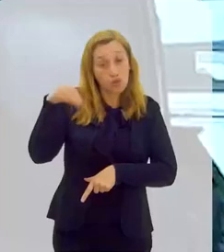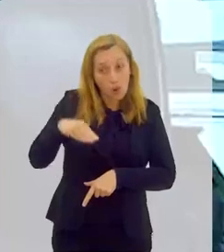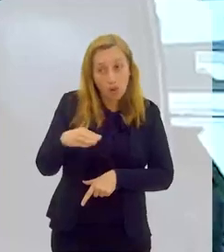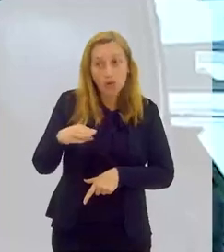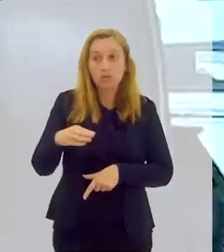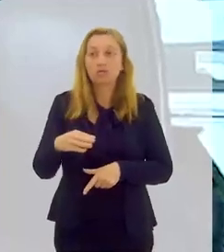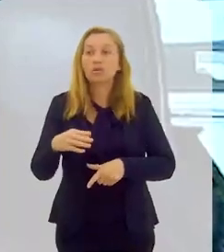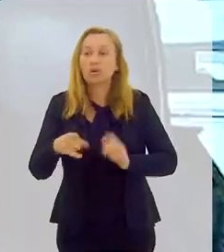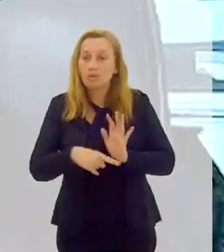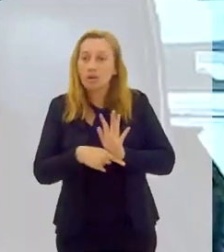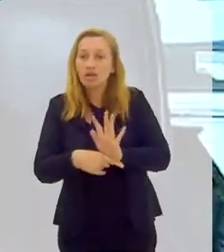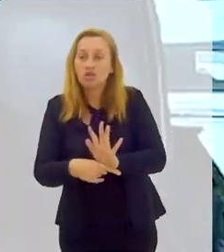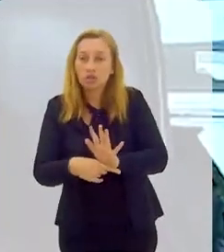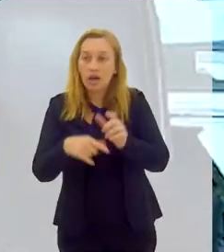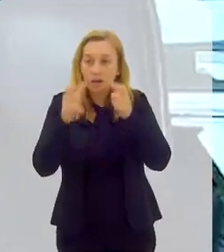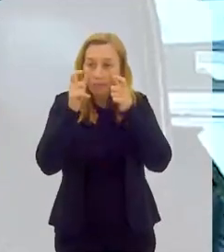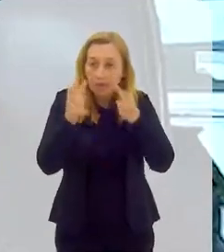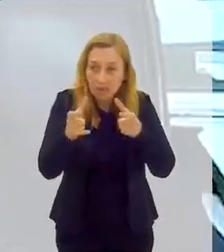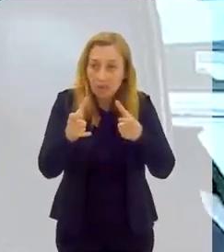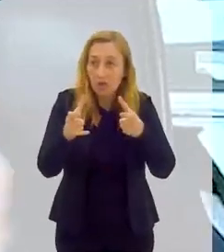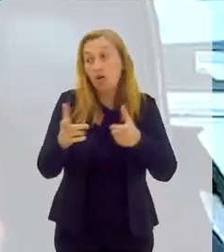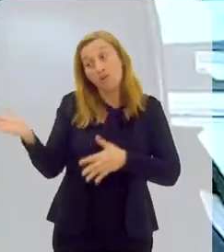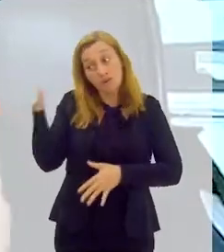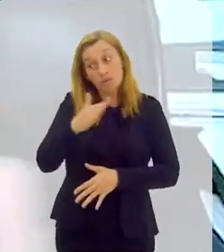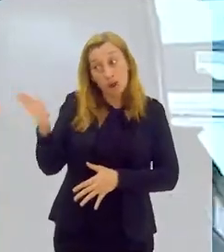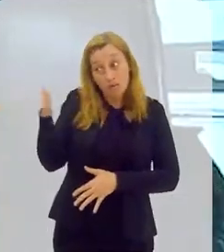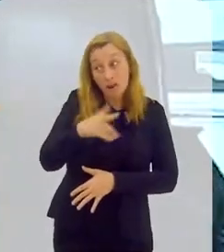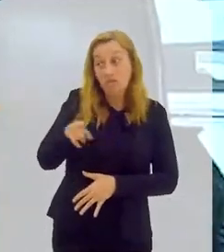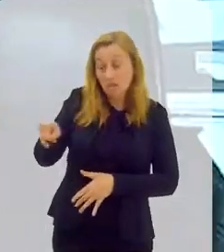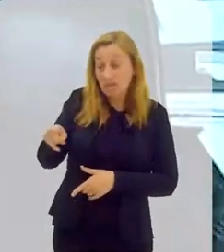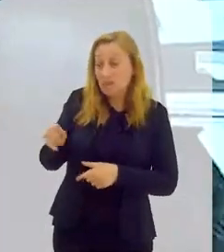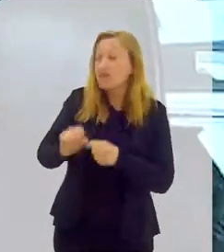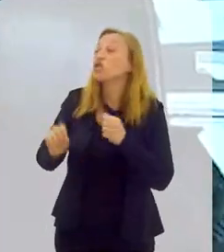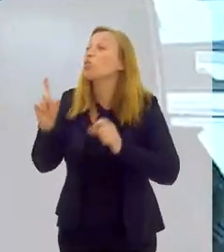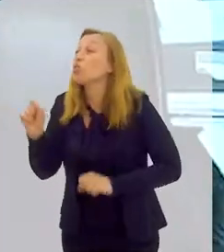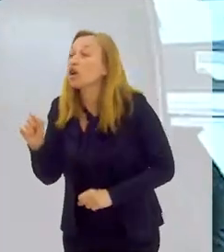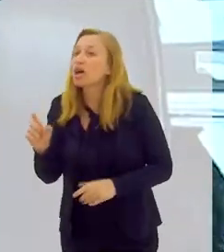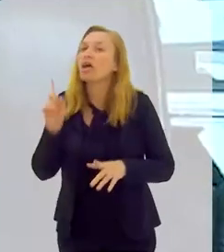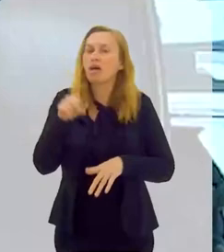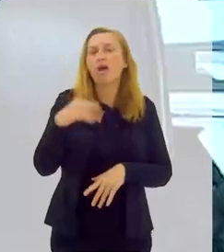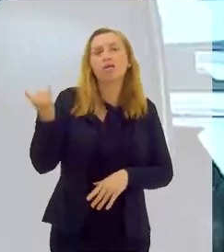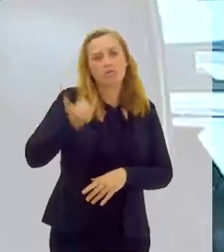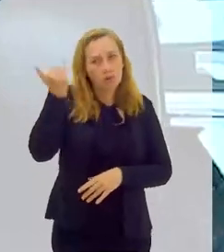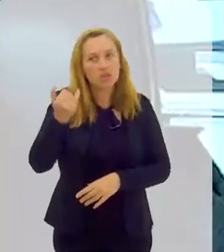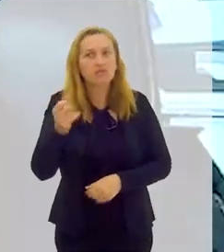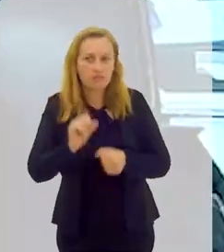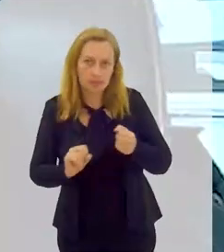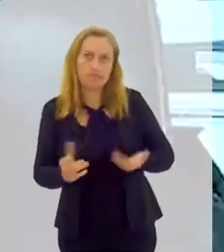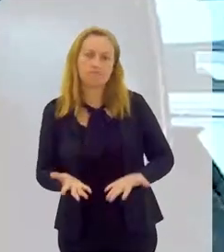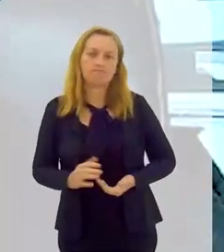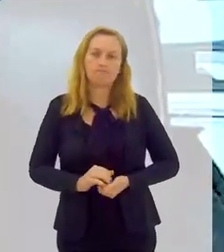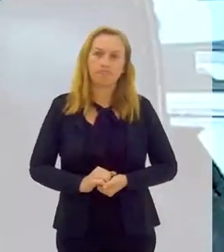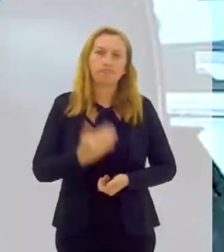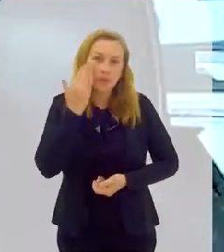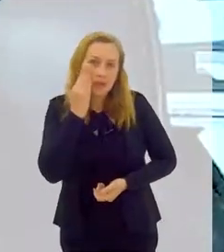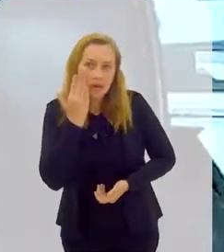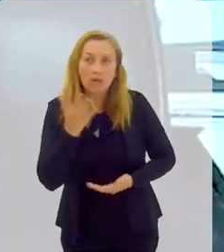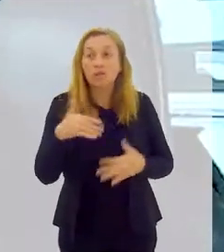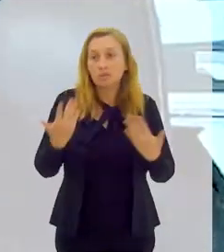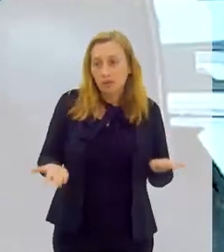vem para um pouco que para chamar a atenção da gente. Ei, pessoal, vamos lá, você está fazendo o quê? E eu acho importante fazer